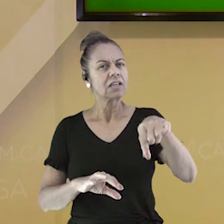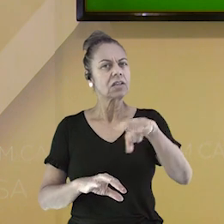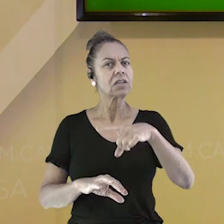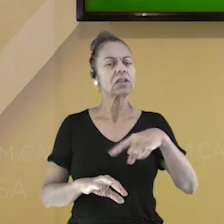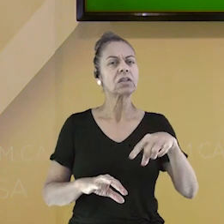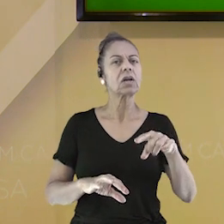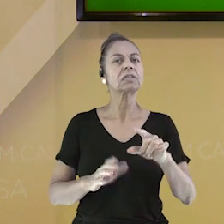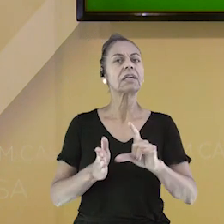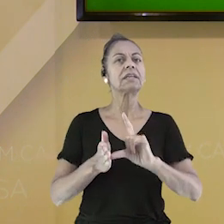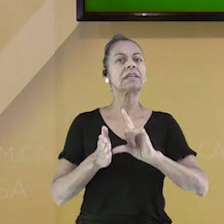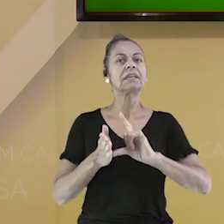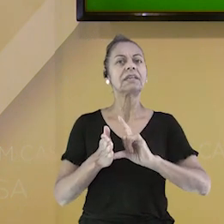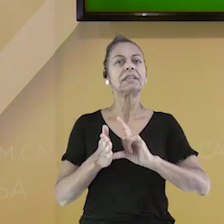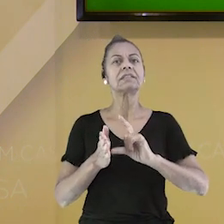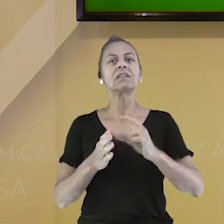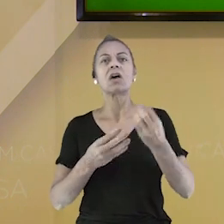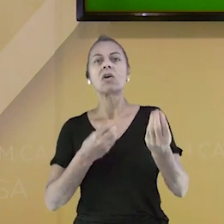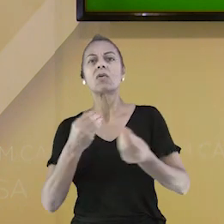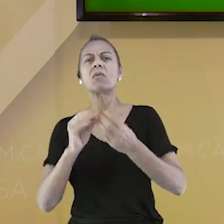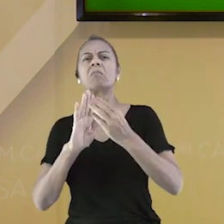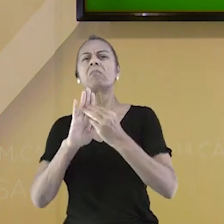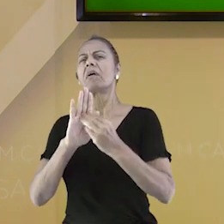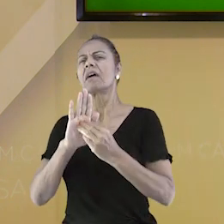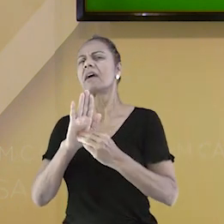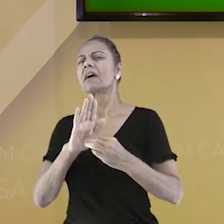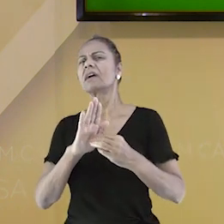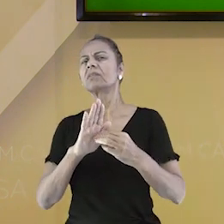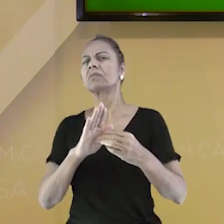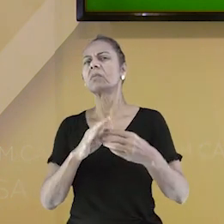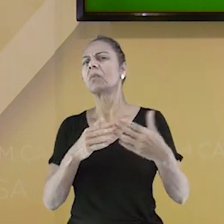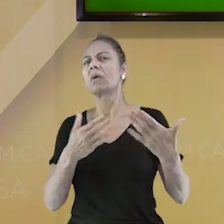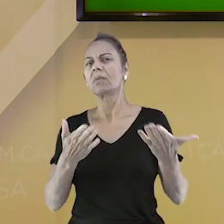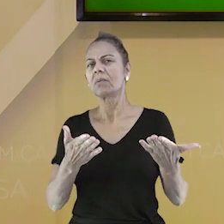possa conhecer os grupos dos contraceptivos, eu